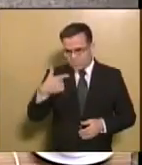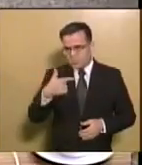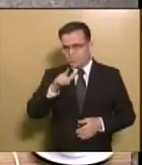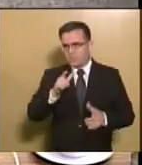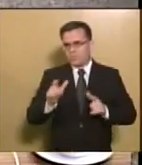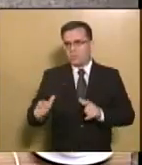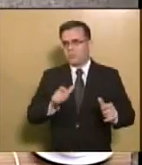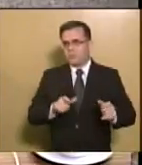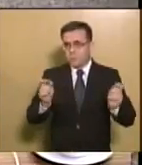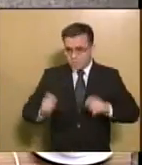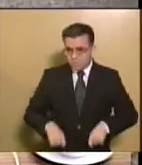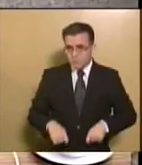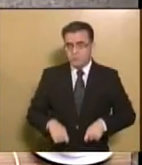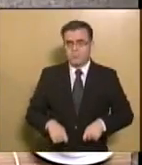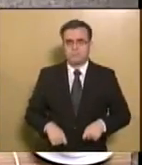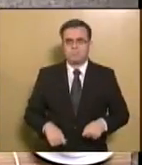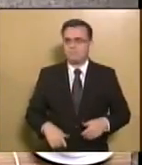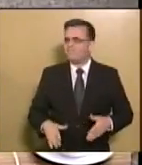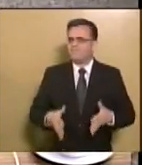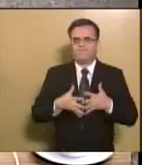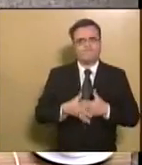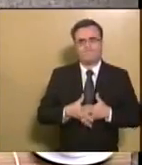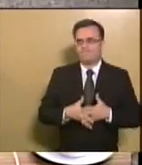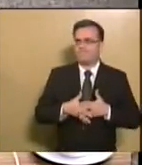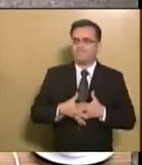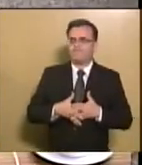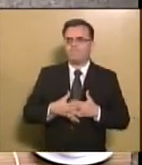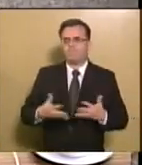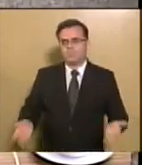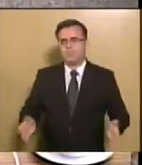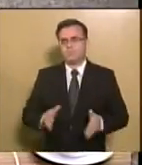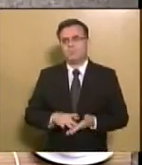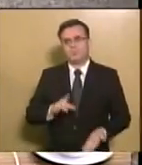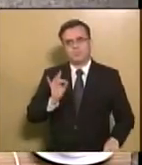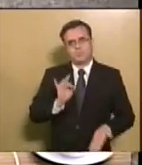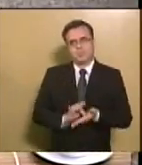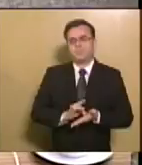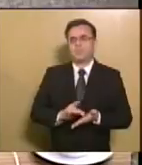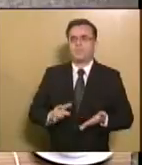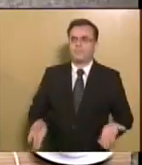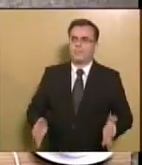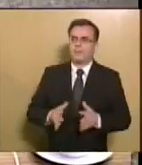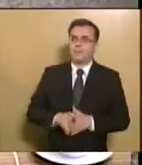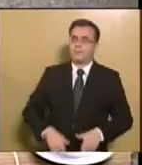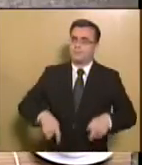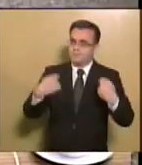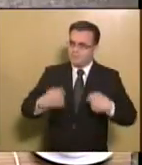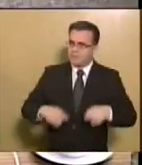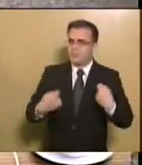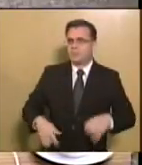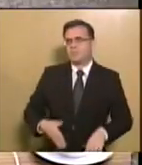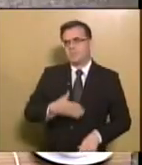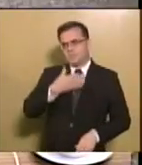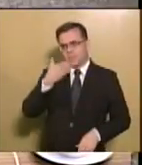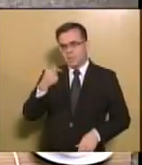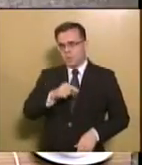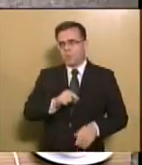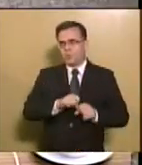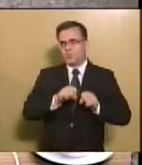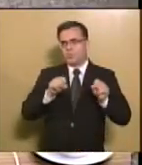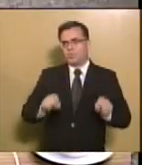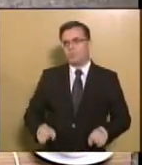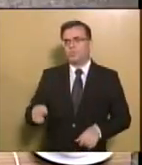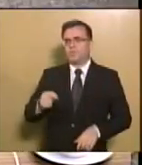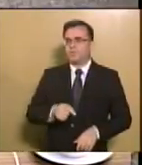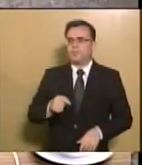estivessem fazendo isso. Acho que não dá para entender. Não dá para entender. Realmente, precisamos muito melhorar essa gestão. O